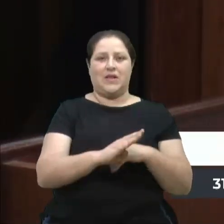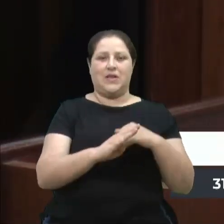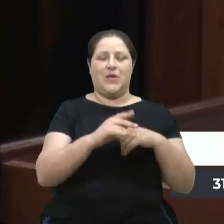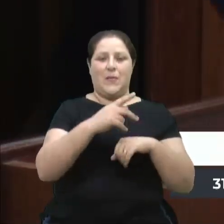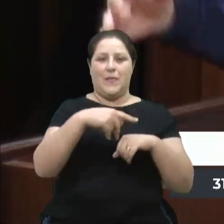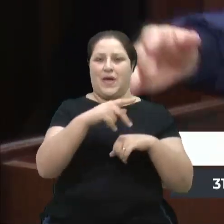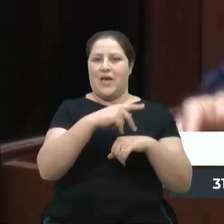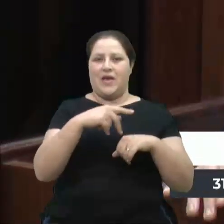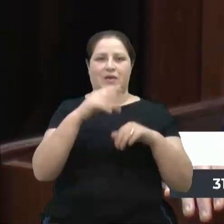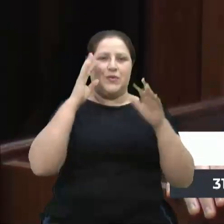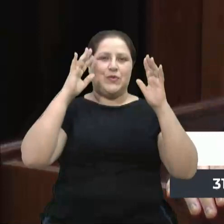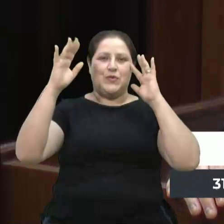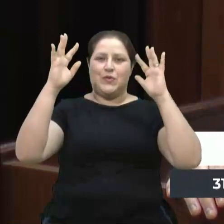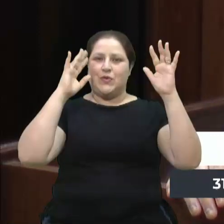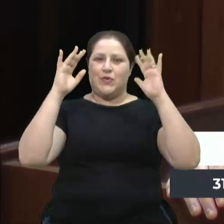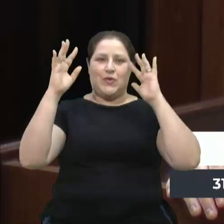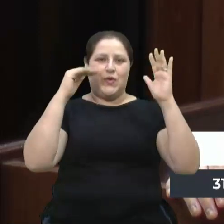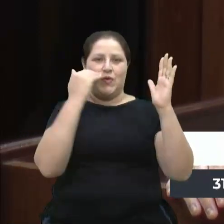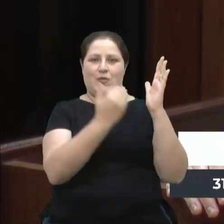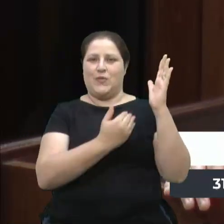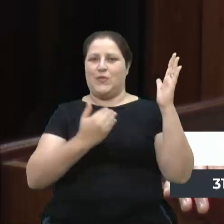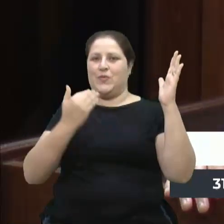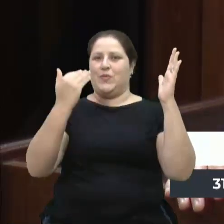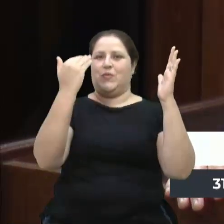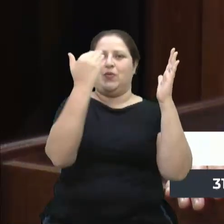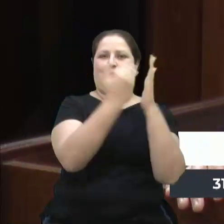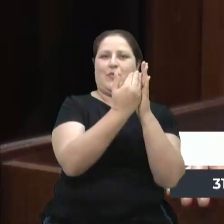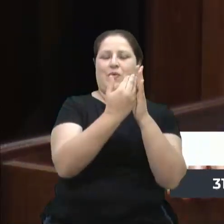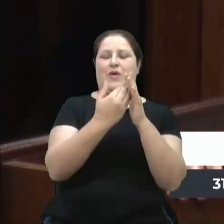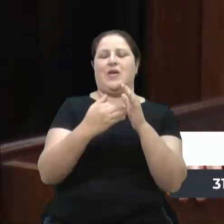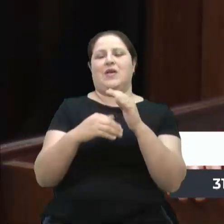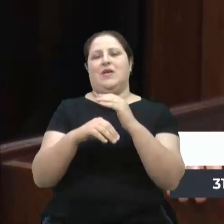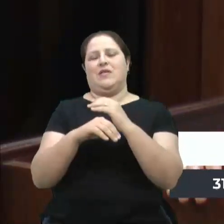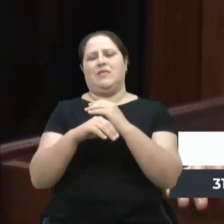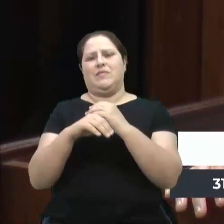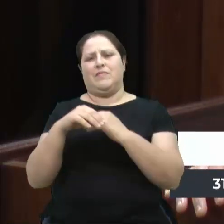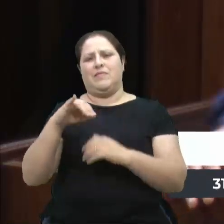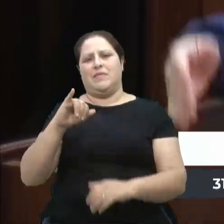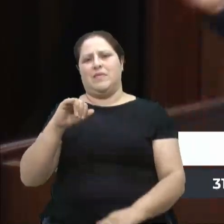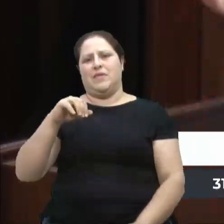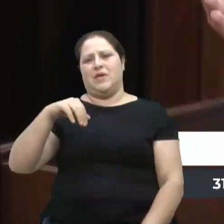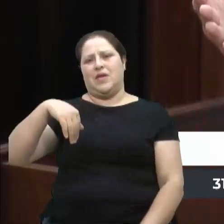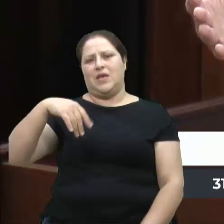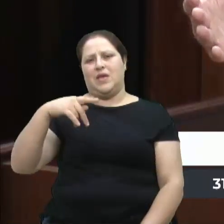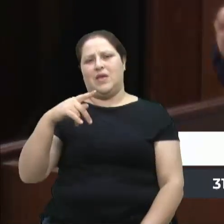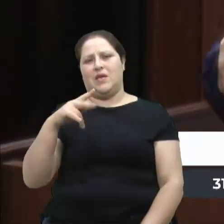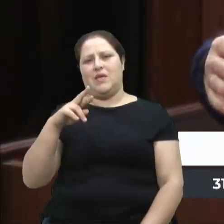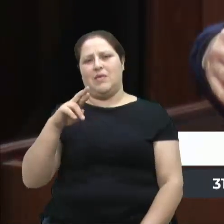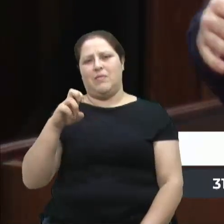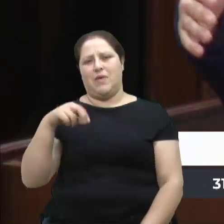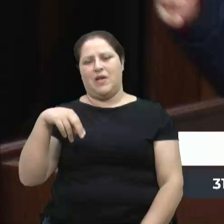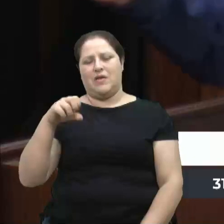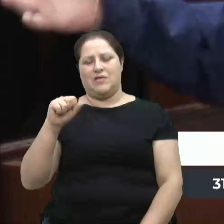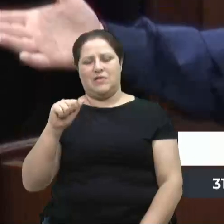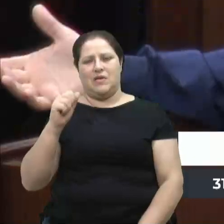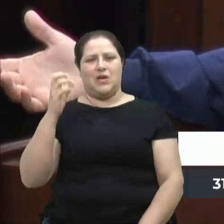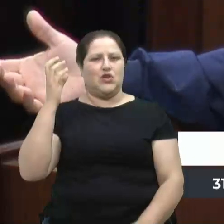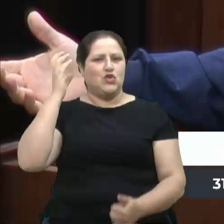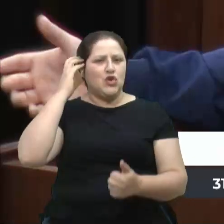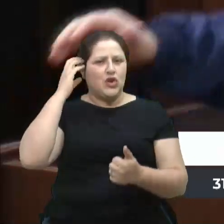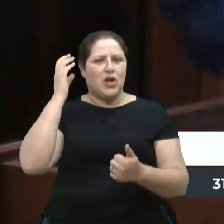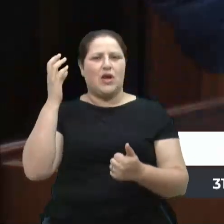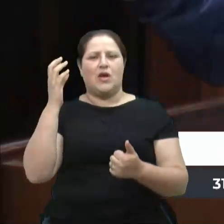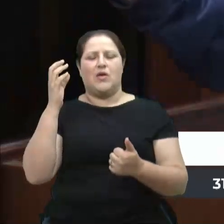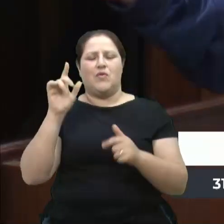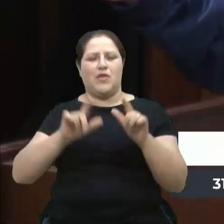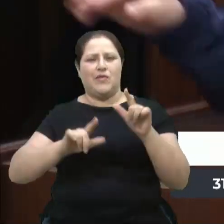topo. E aí, então, a imprensa pensou, mas quem é o líder? Quem são os líderes? Naquele momento, a gente não sabia quem eram os